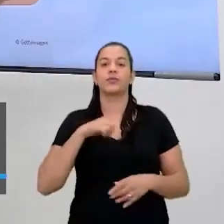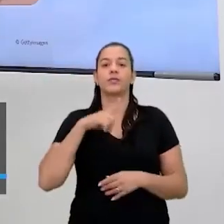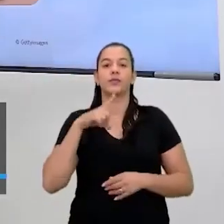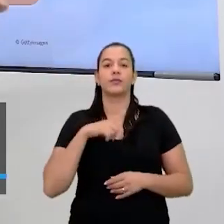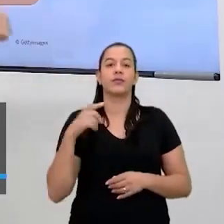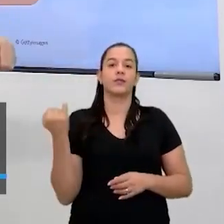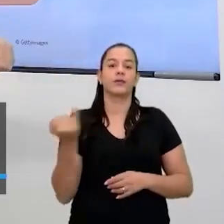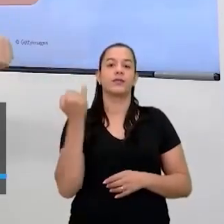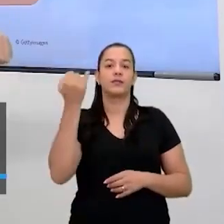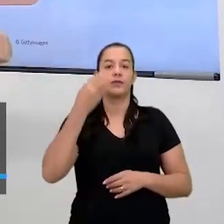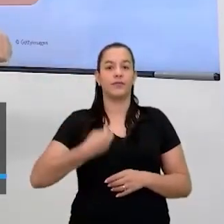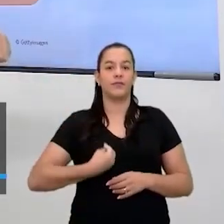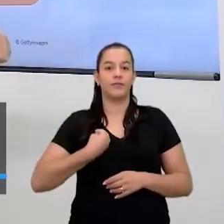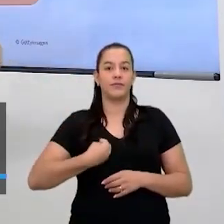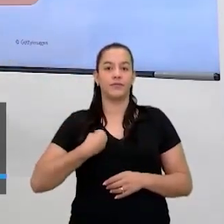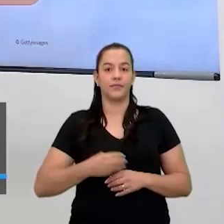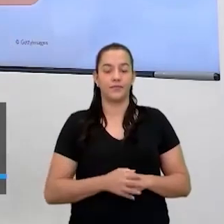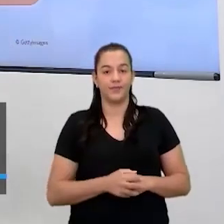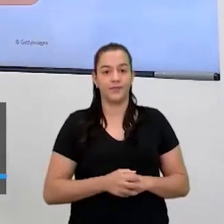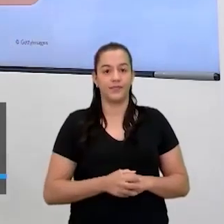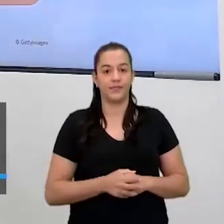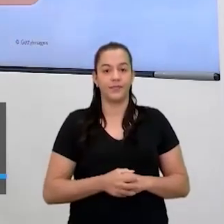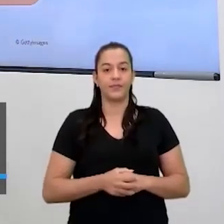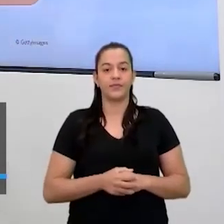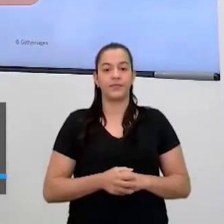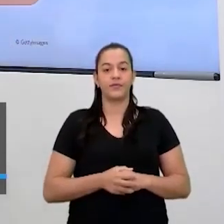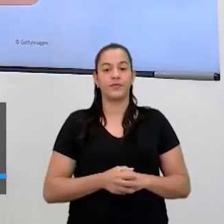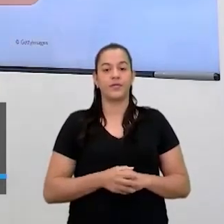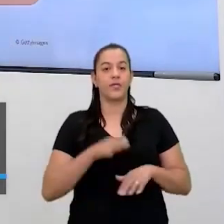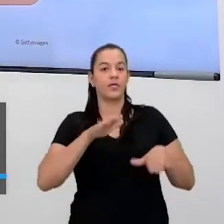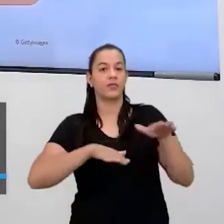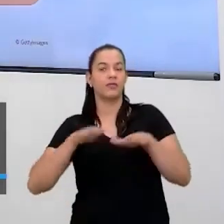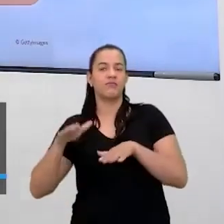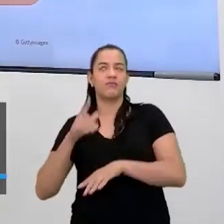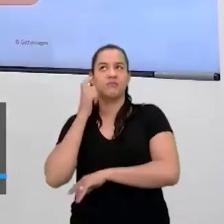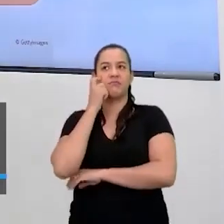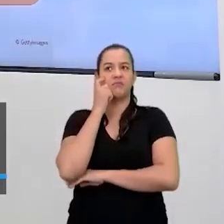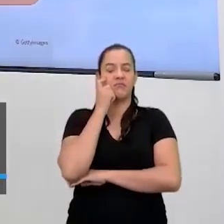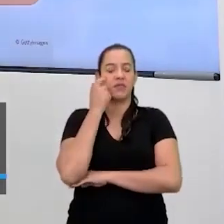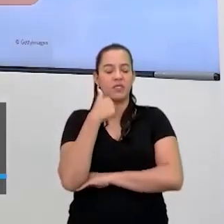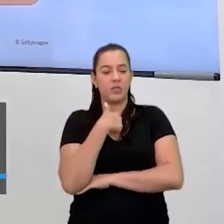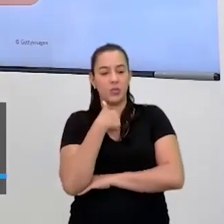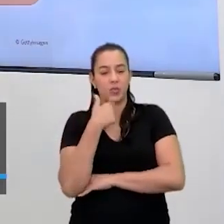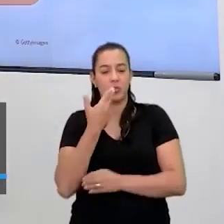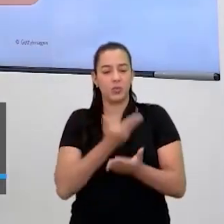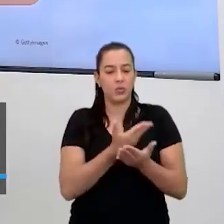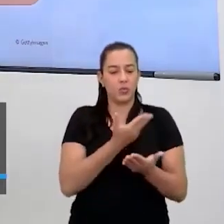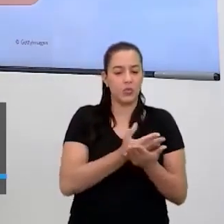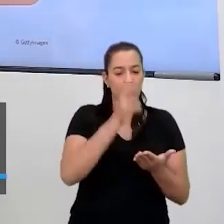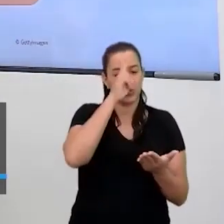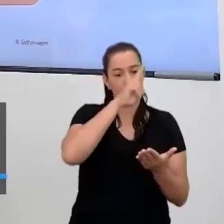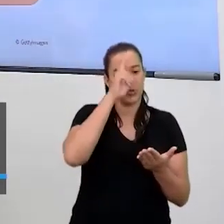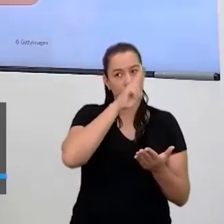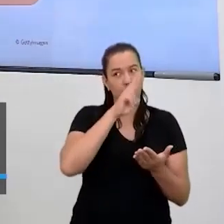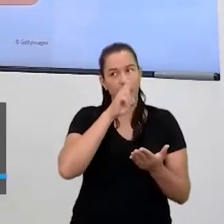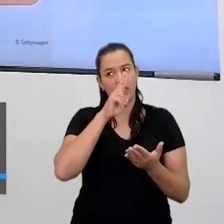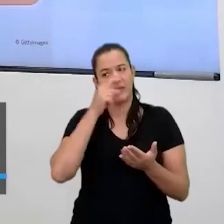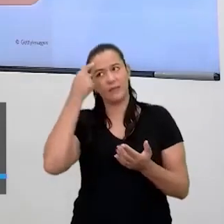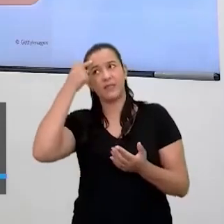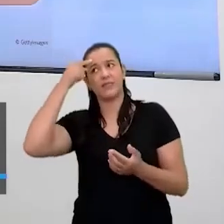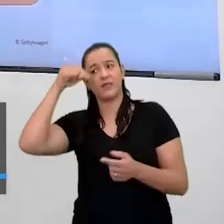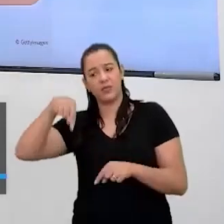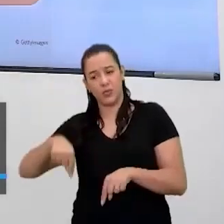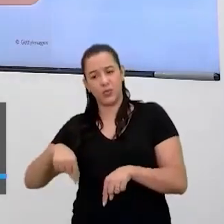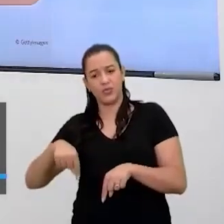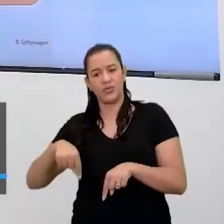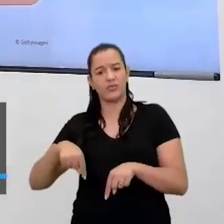que vivemos. E aí alguém deve estar perguntando, peraí, eu estou estudando história com os olhos no presente? É isso